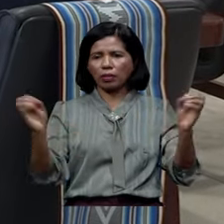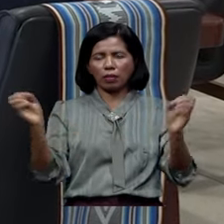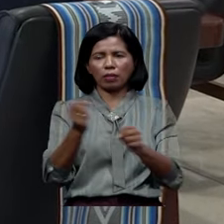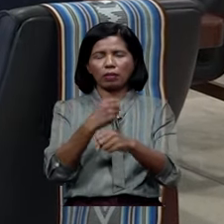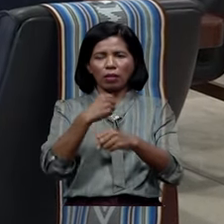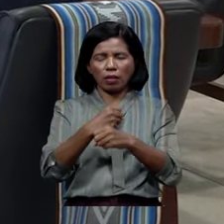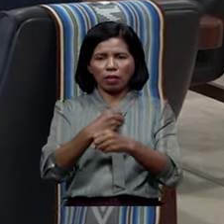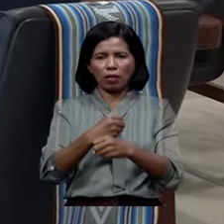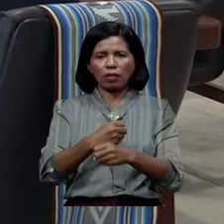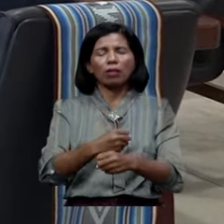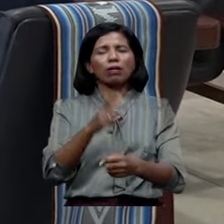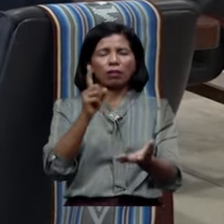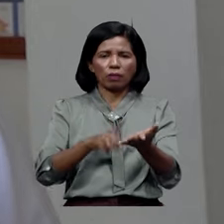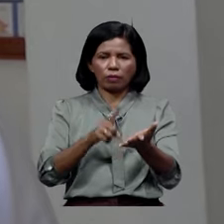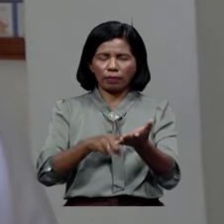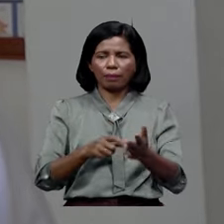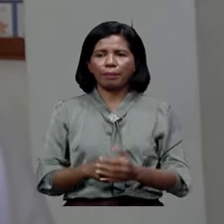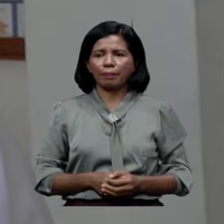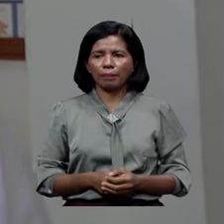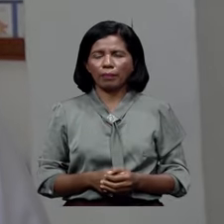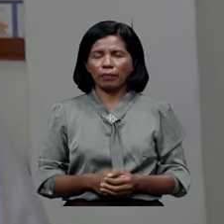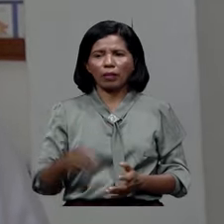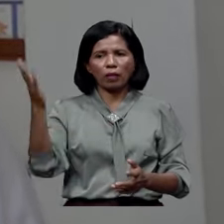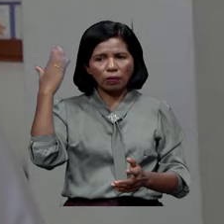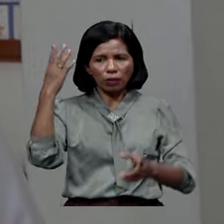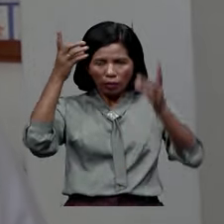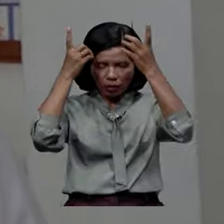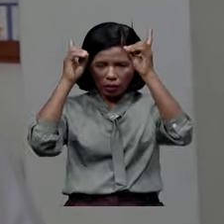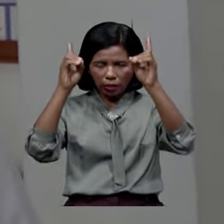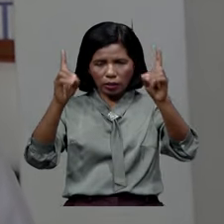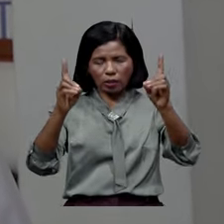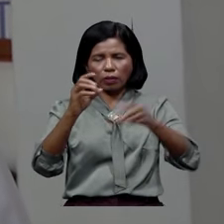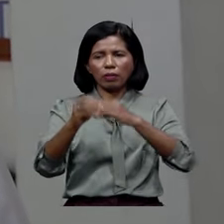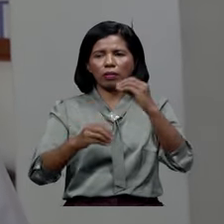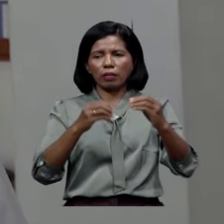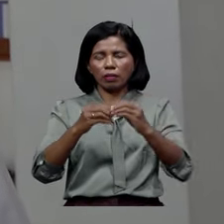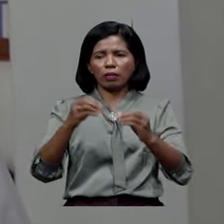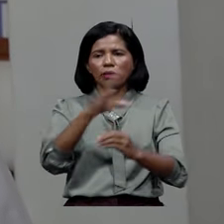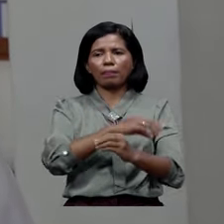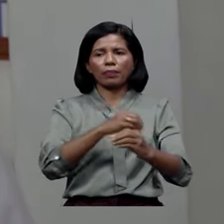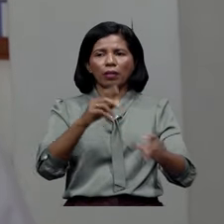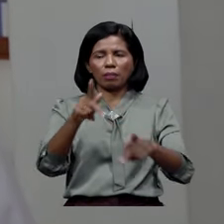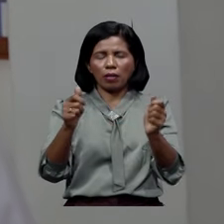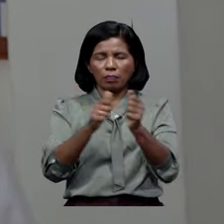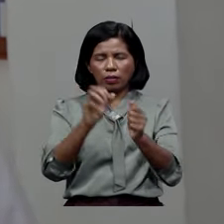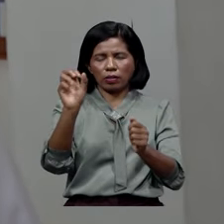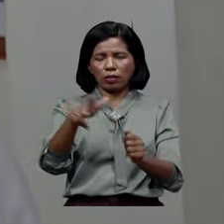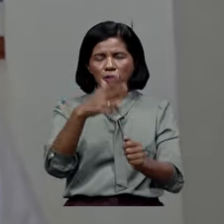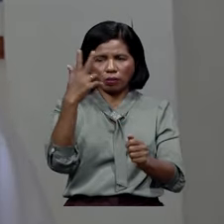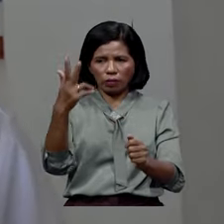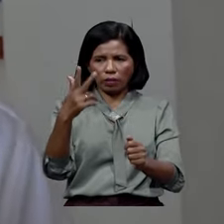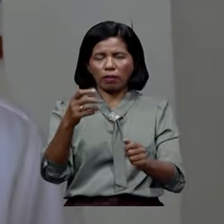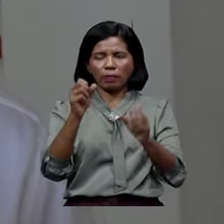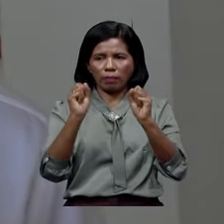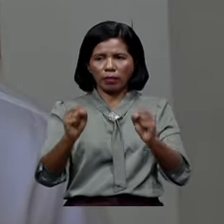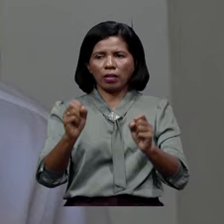julgamento. Antes, né, decidiu na cata, o estágio será na Isan Rosintolo, né? Pelo menos